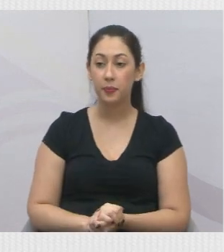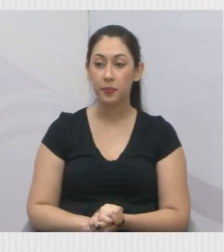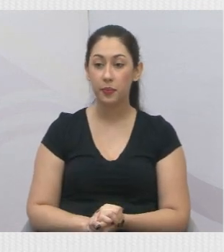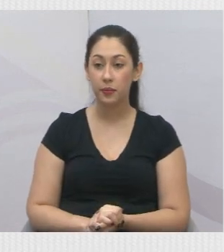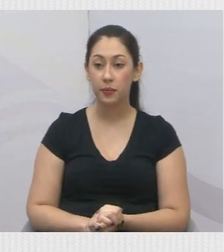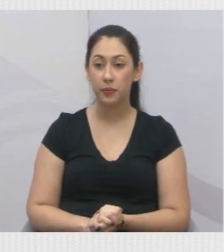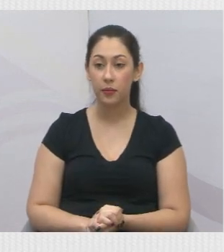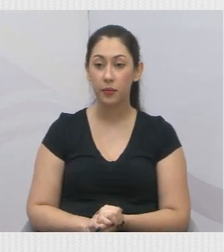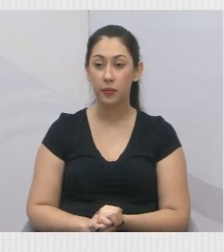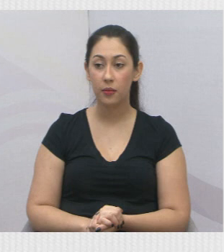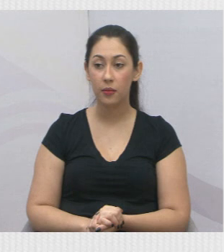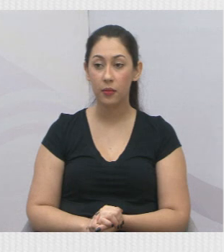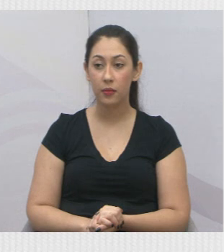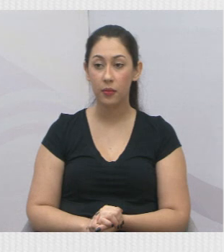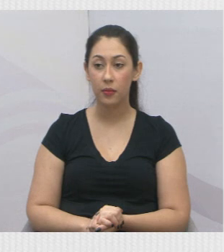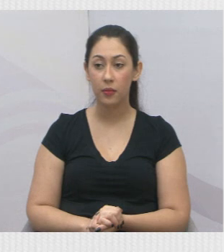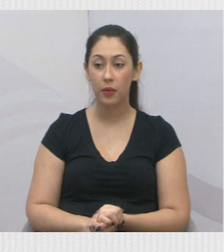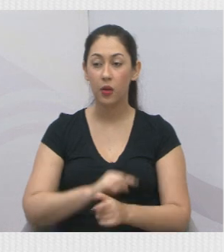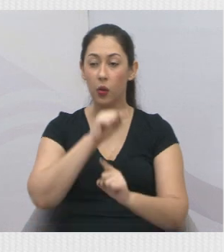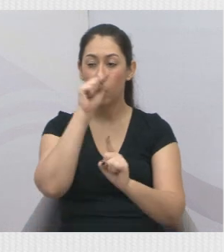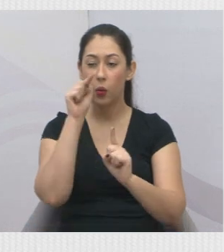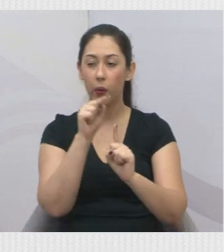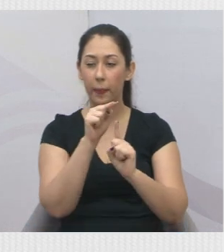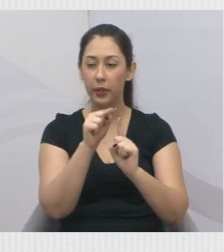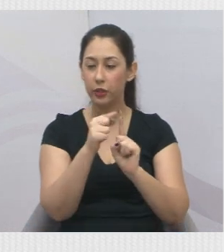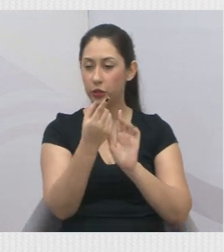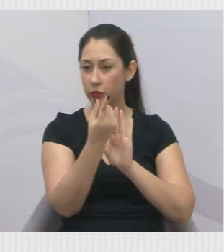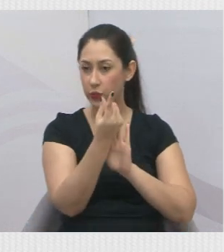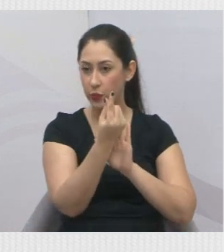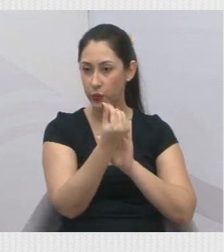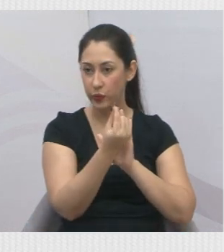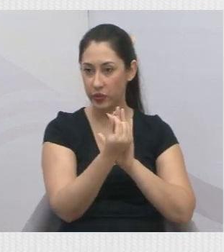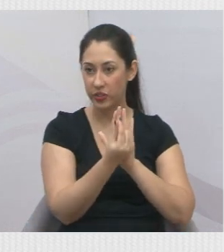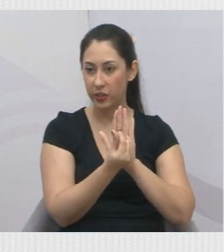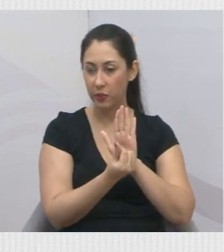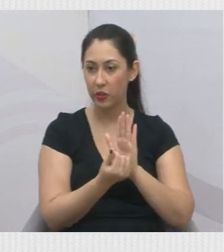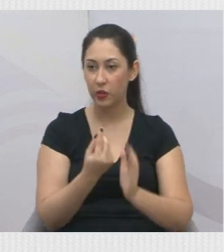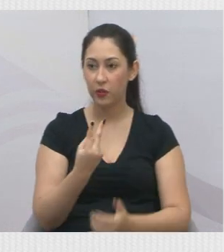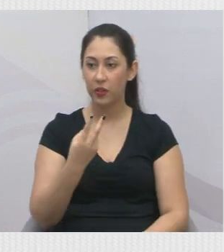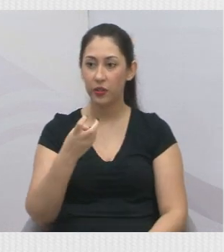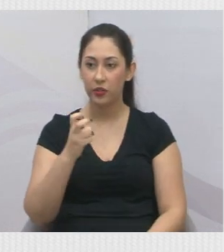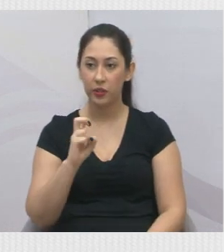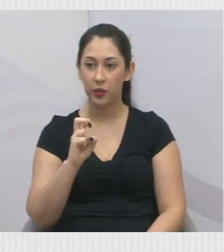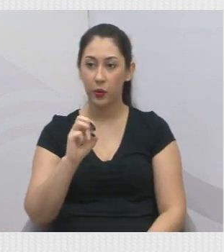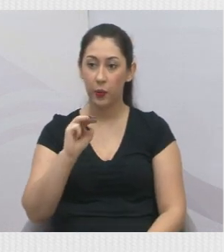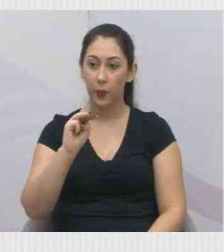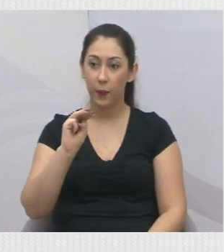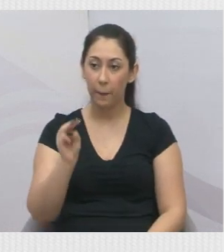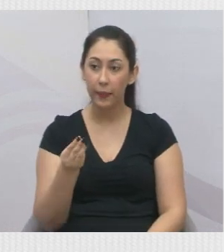município, na qual a meta orçada para o ano 2021 era de